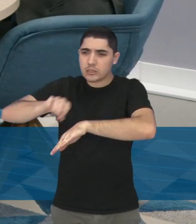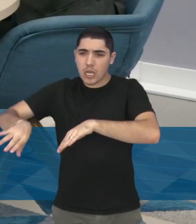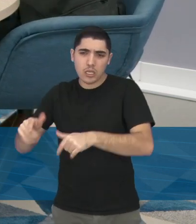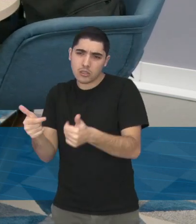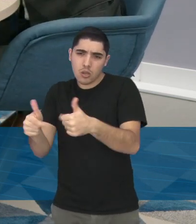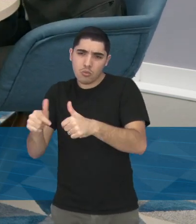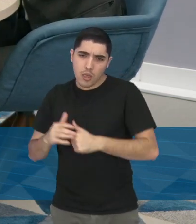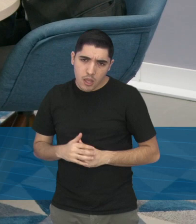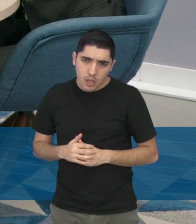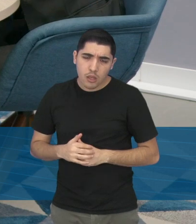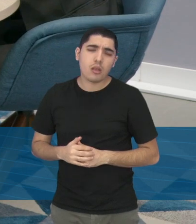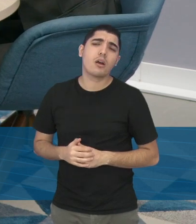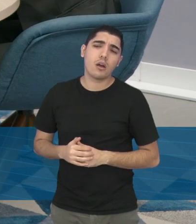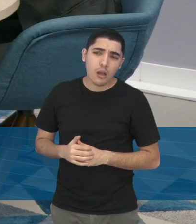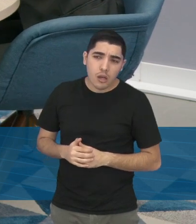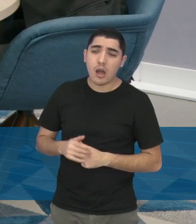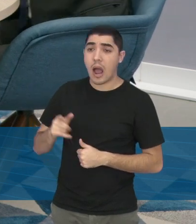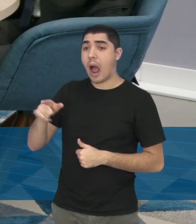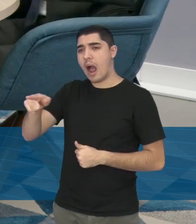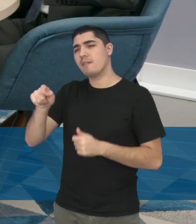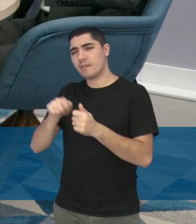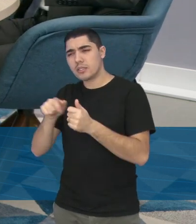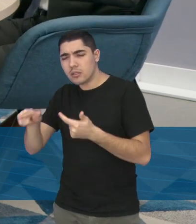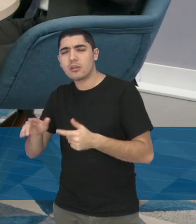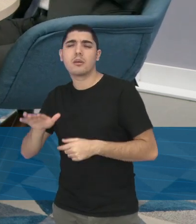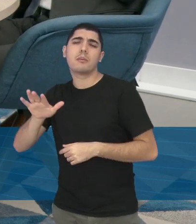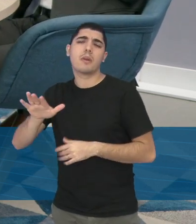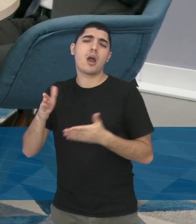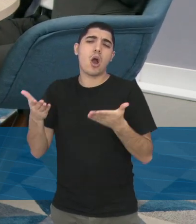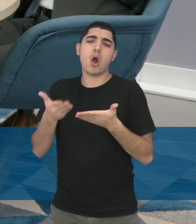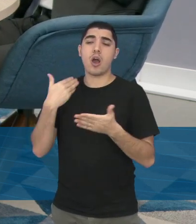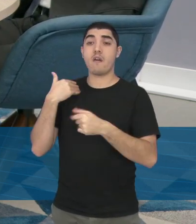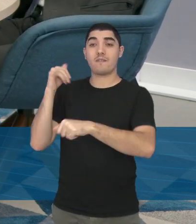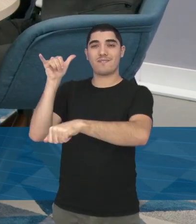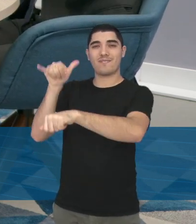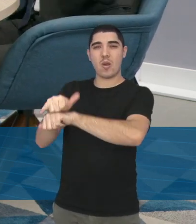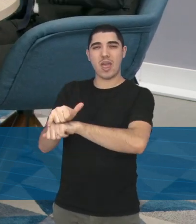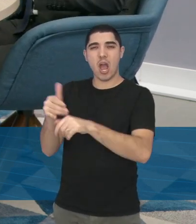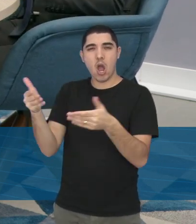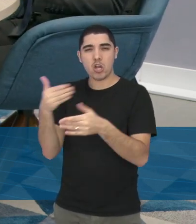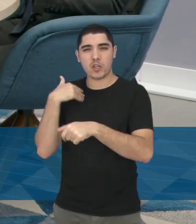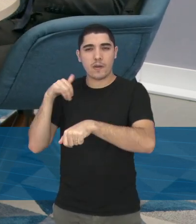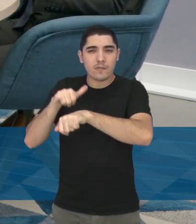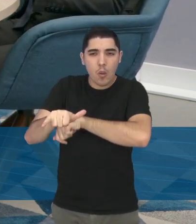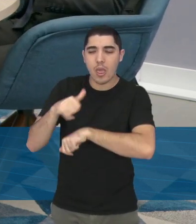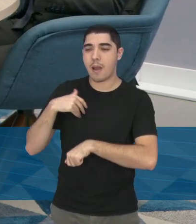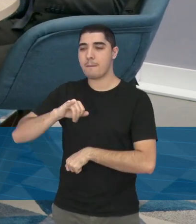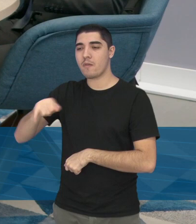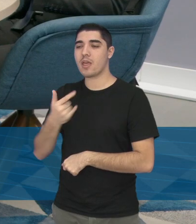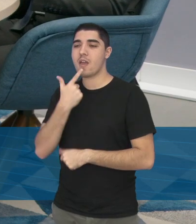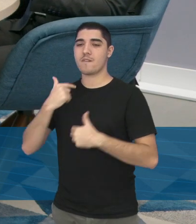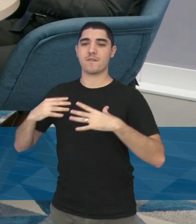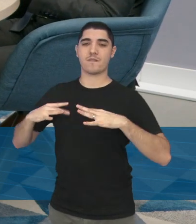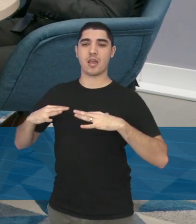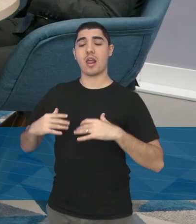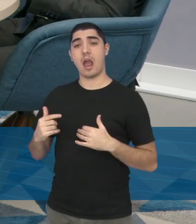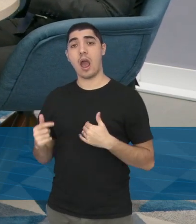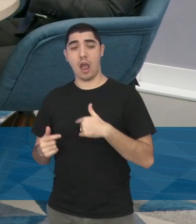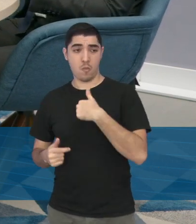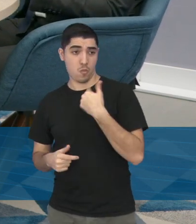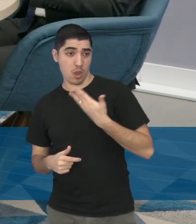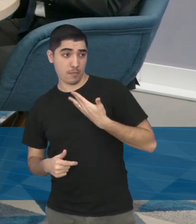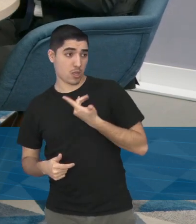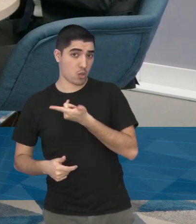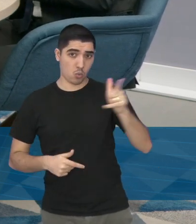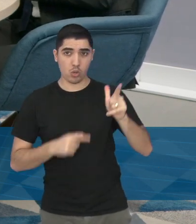da empresa, falou, não, você vai fazer isso, você vai fazer aquilo. Ah, mas hoje eu vou faltar, vou aproveitar o feriado, eu vou pôr um amigo meu no meu